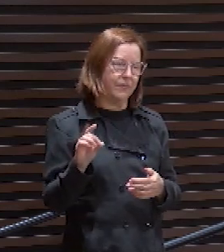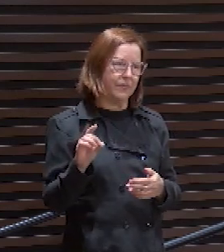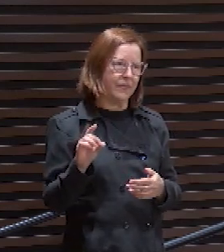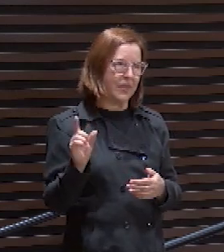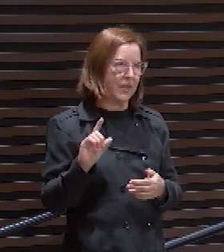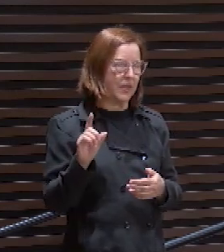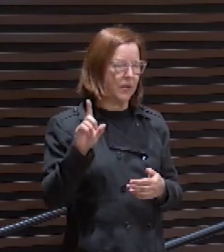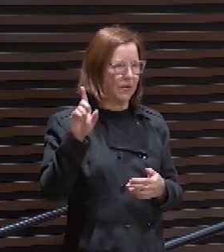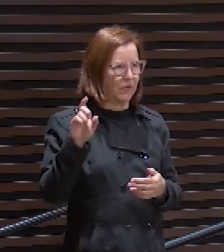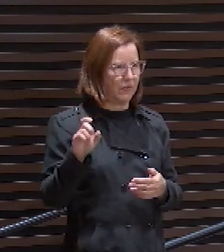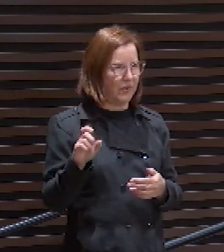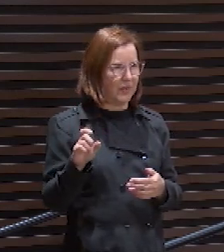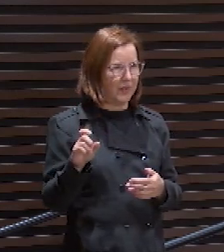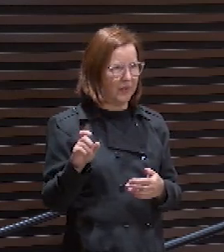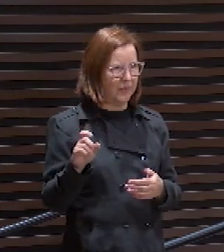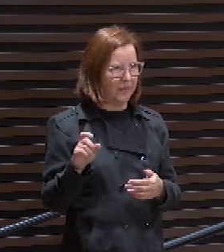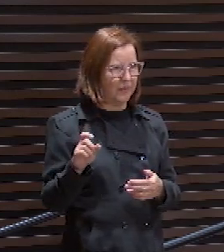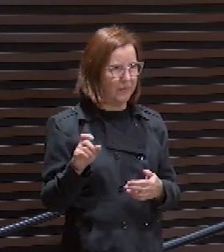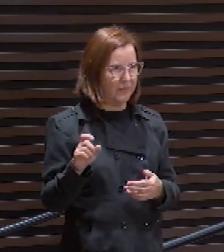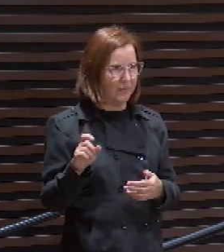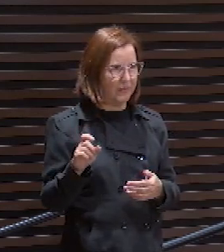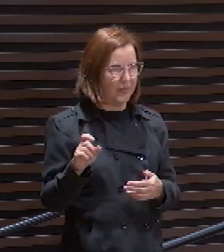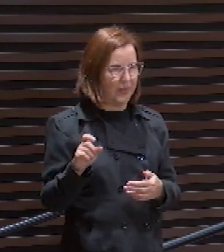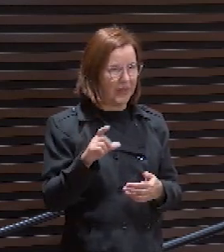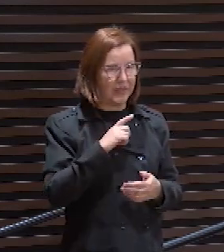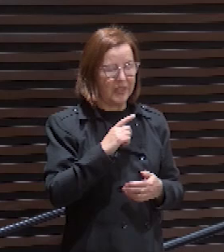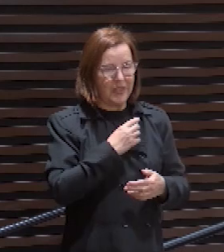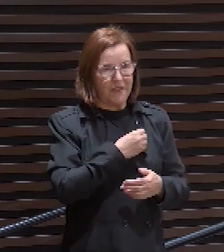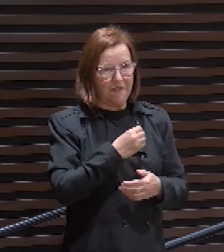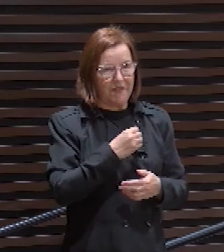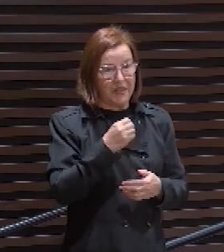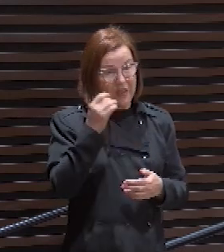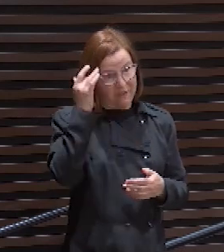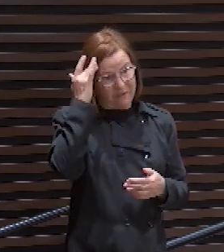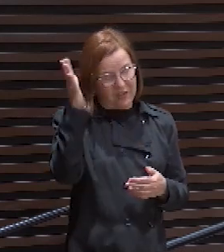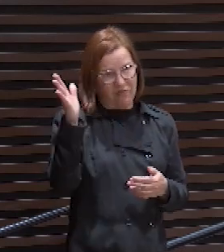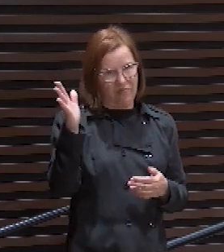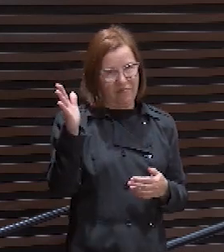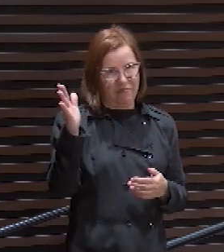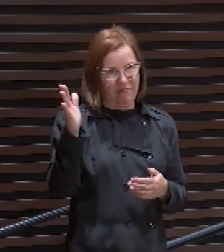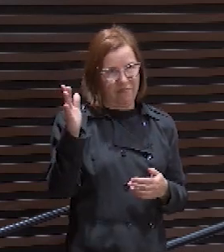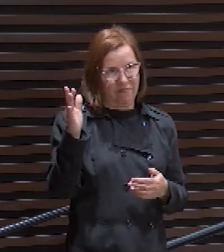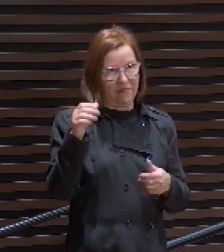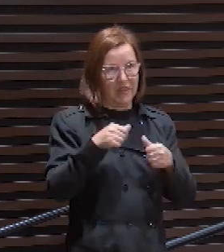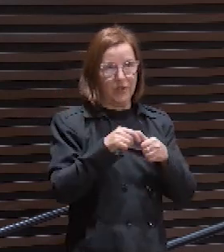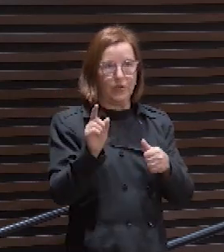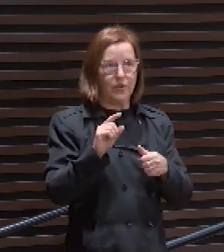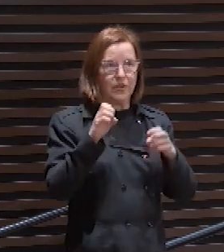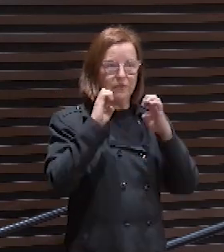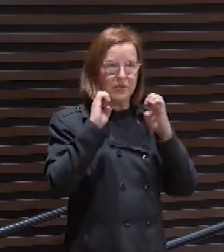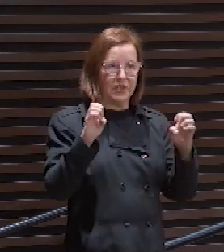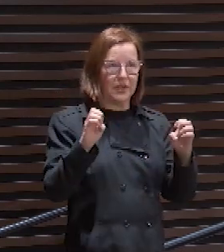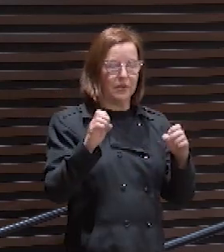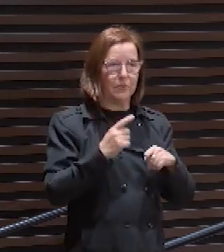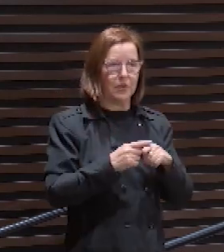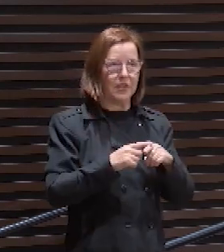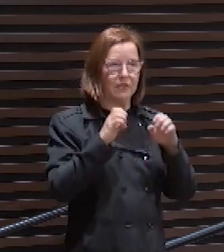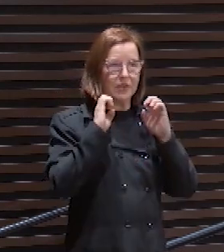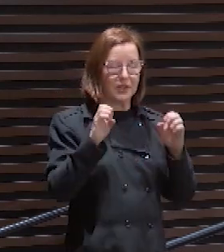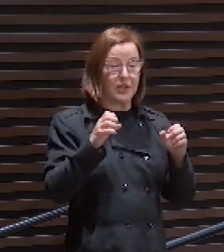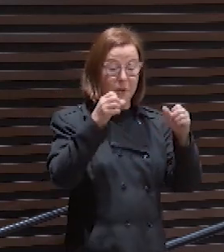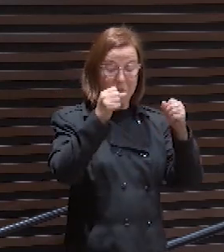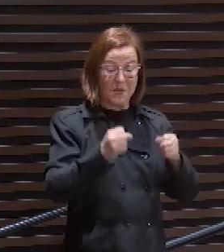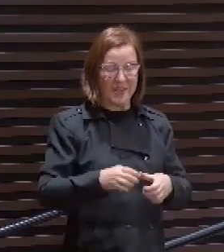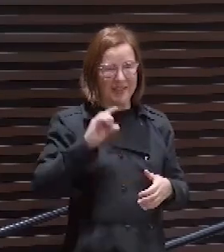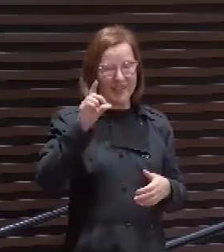a gente ter facilidade somente em nossas vidas. Porque isso não é o Evangelho. O Evangelho, na verdade, é o poder de Deus para a salvação de todo aquele que